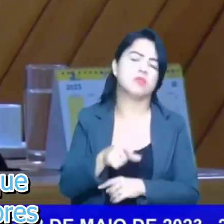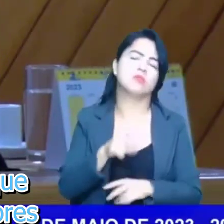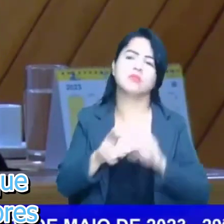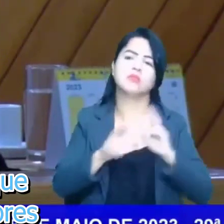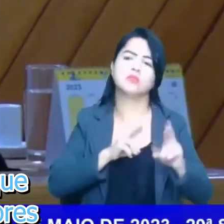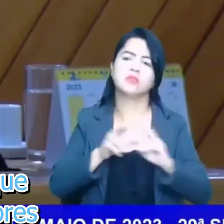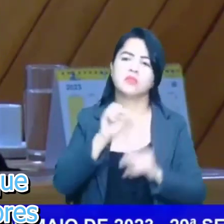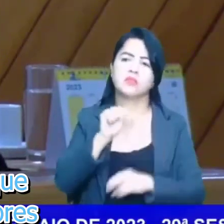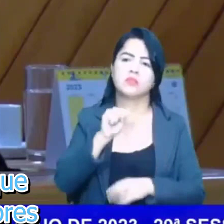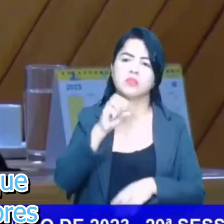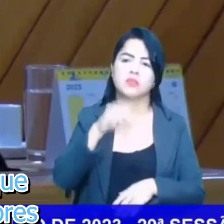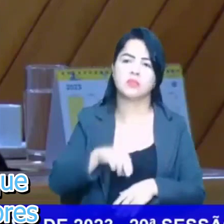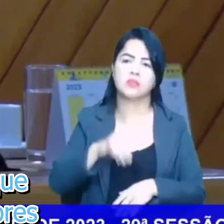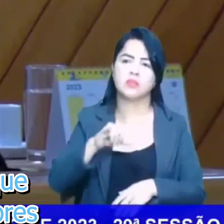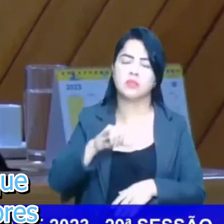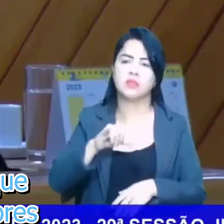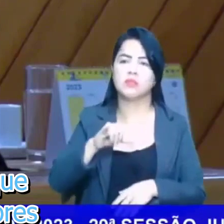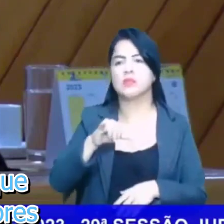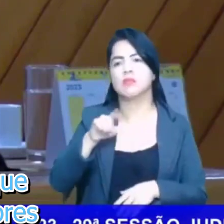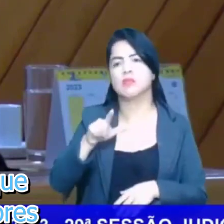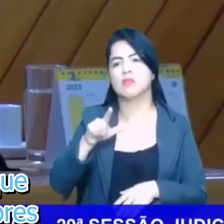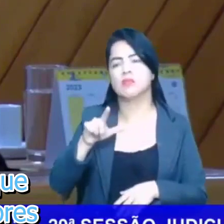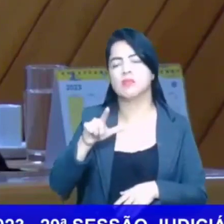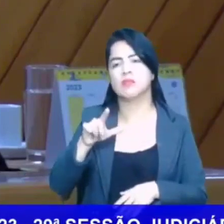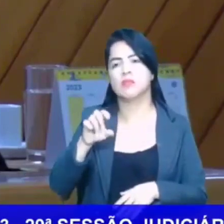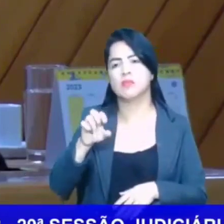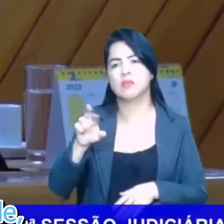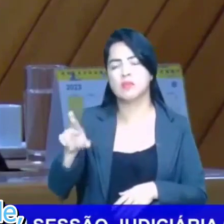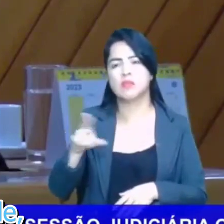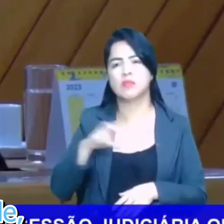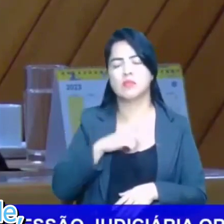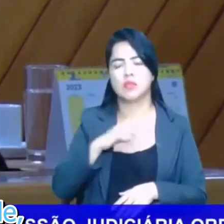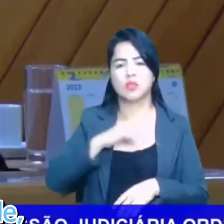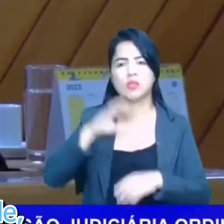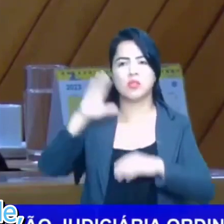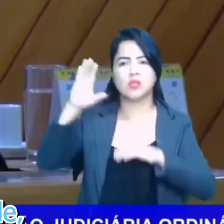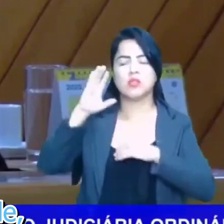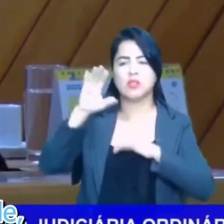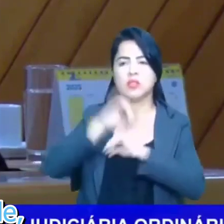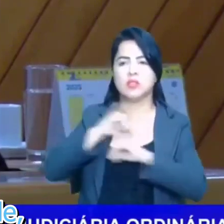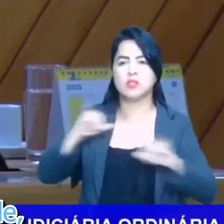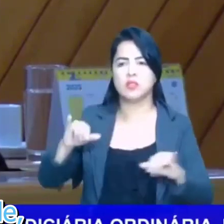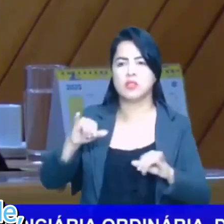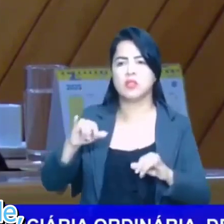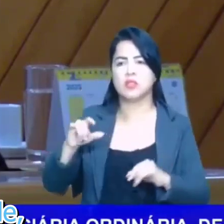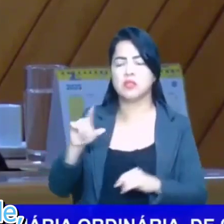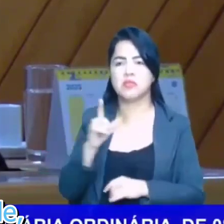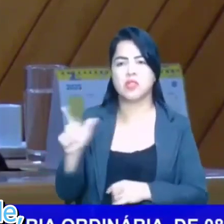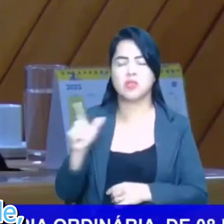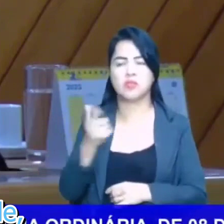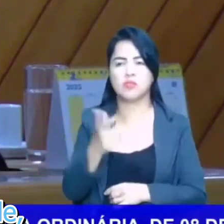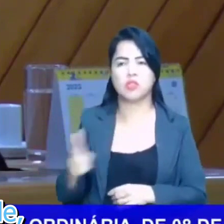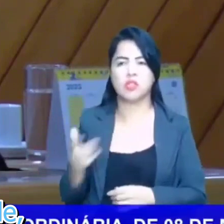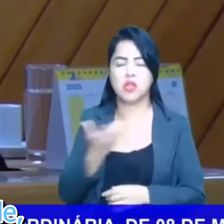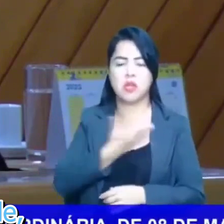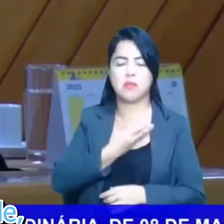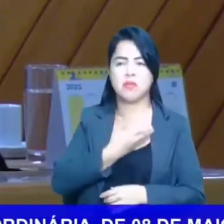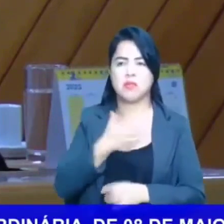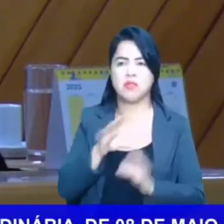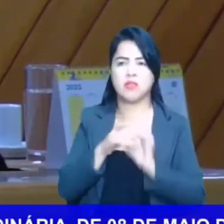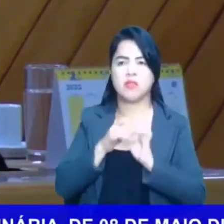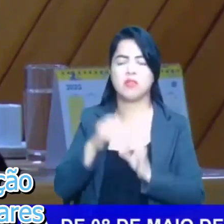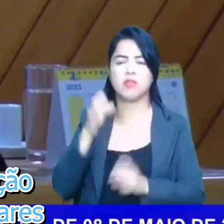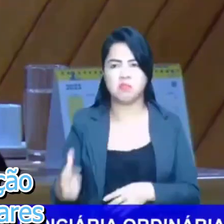de Amiller é com a candidatura dos autores e não com Clécio, pois o parceiro de vídeos